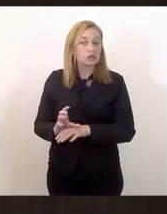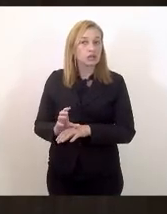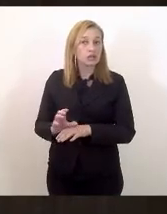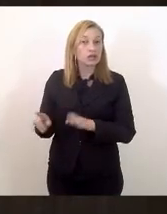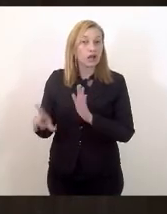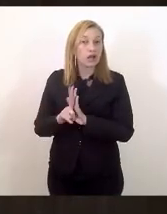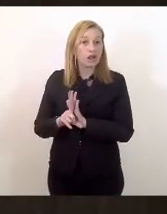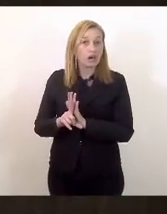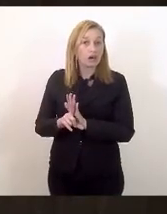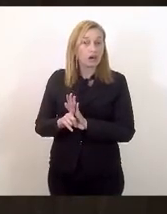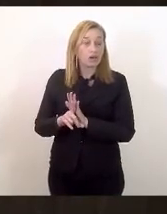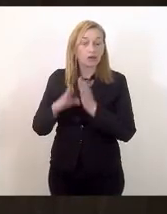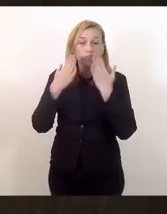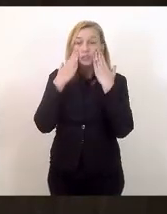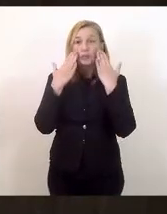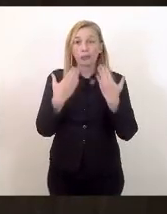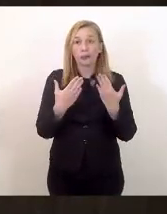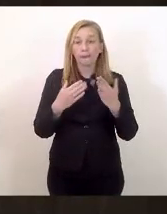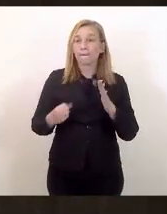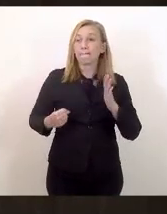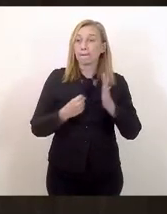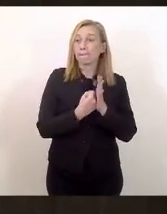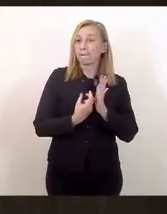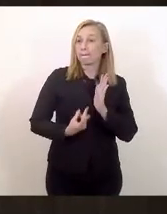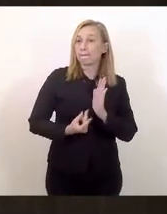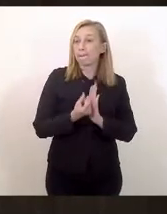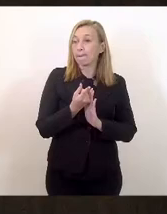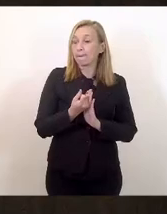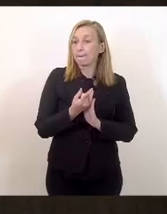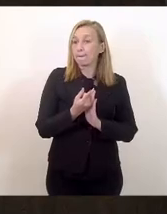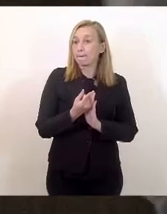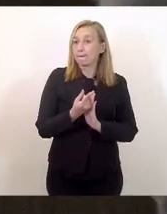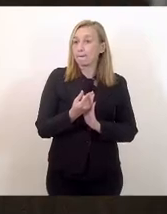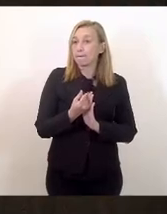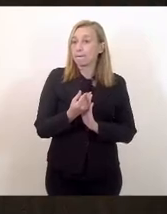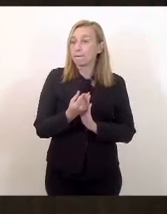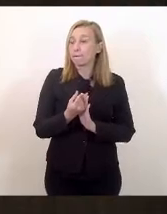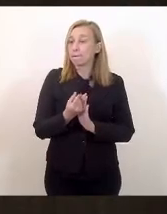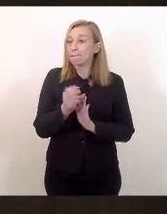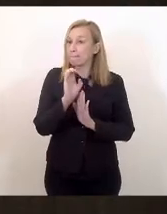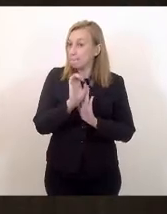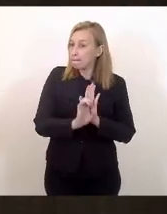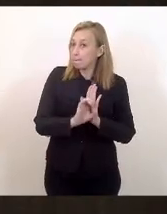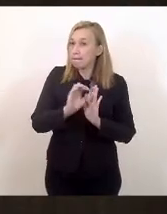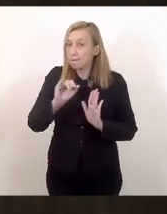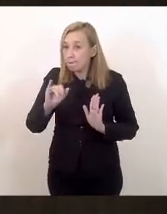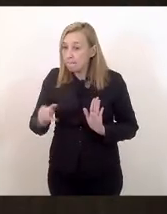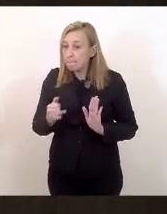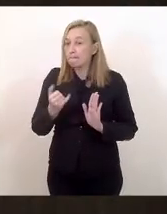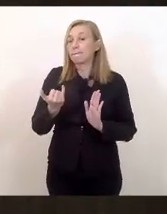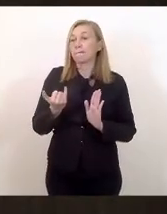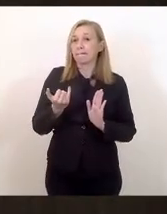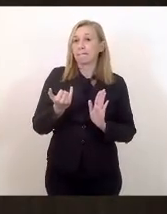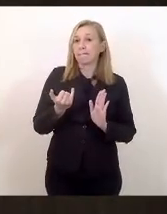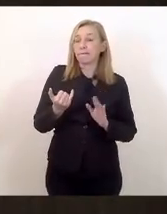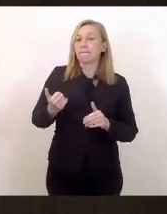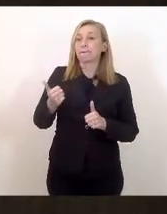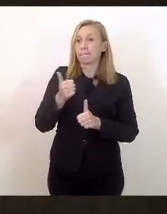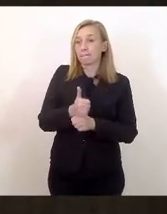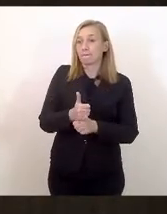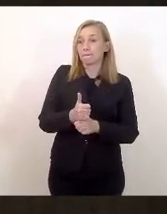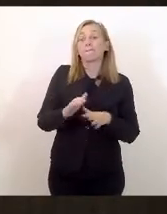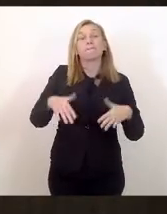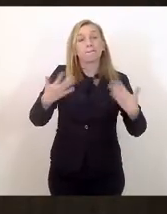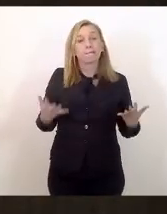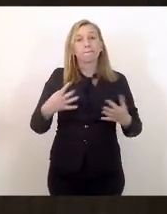em função da apresentação do impacto orçamentário, Márcio, essas emendas foram aproveitadas no substitutivo, não é? Então,